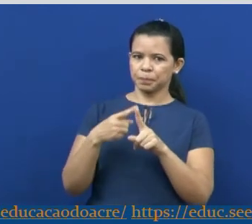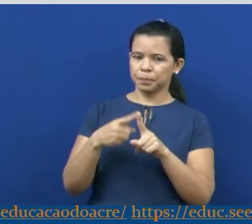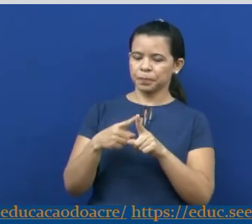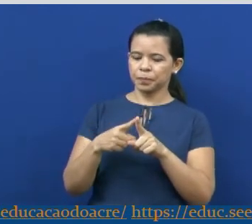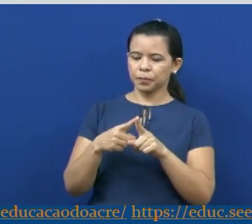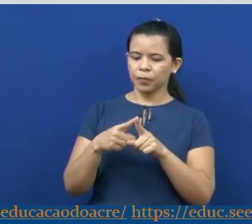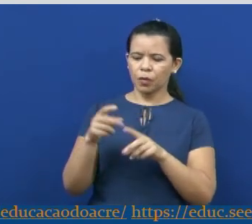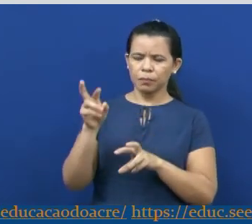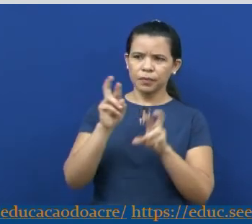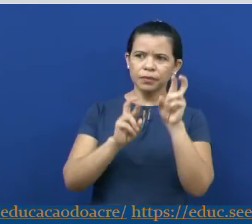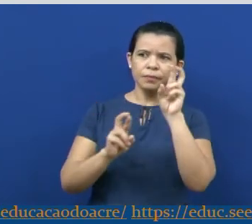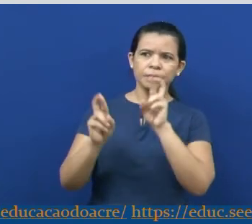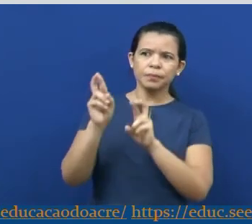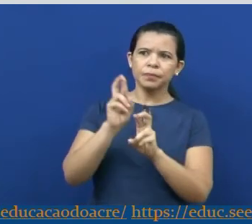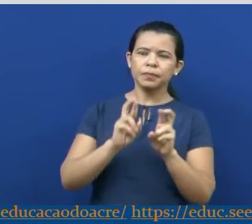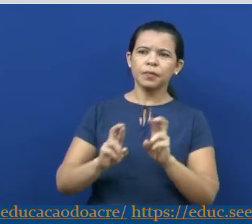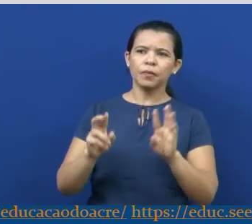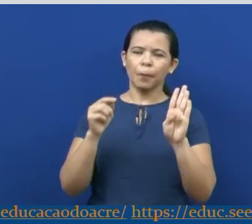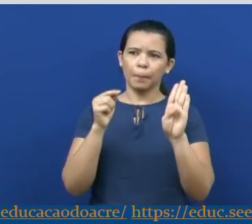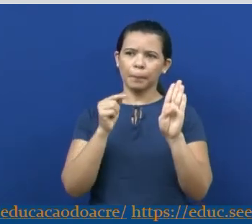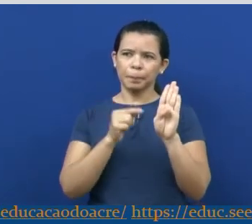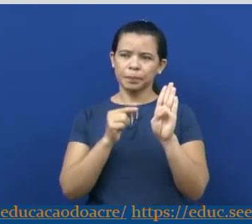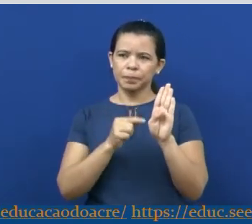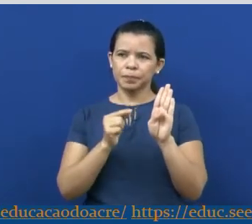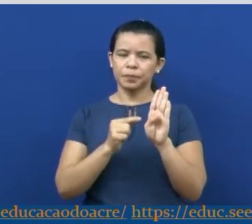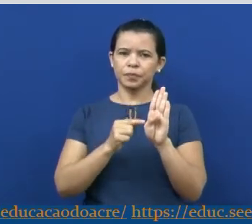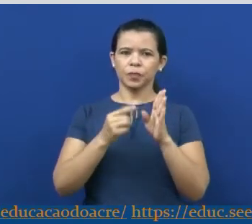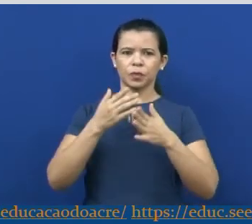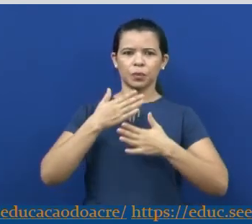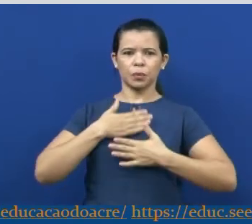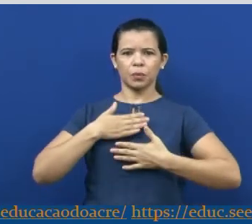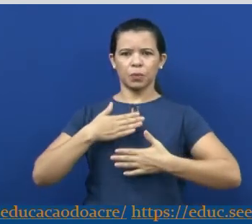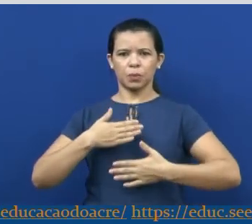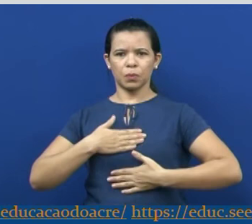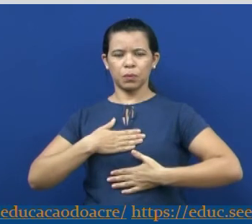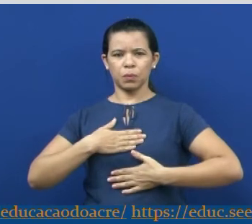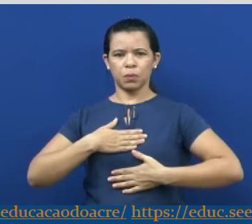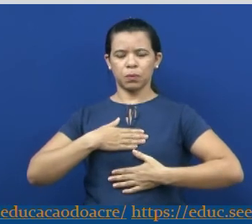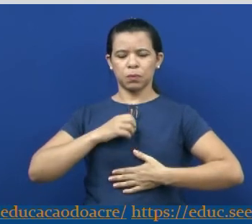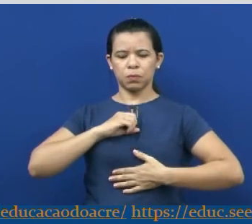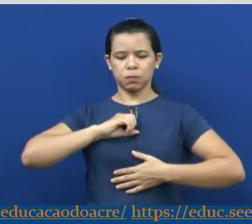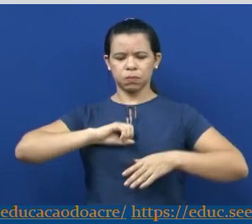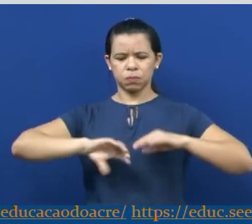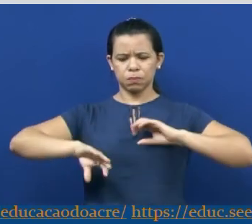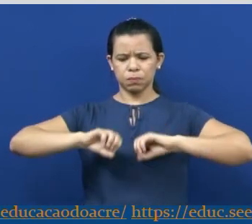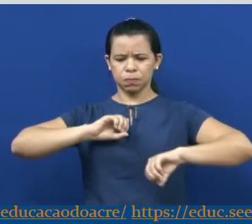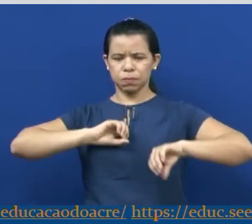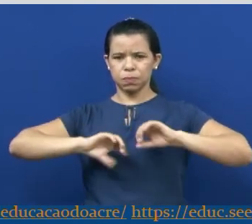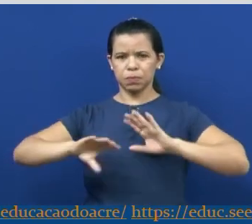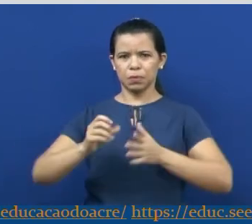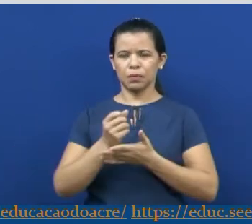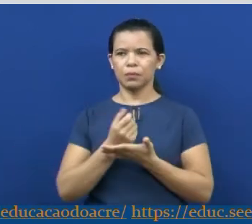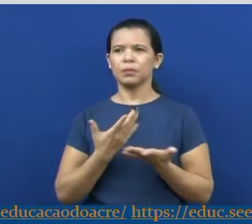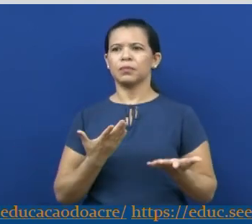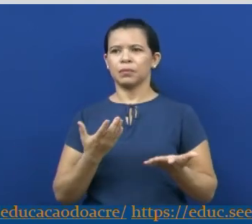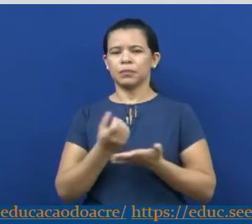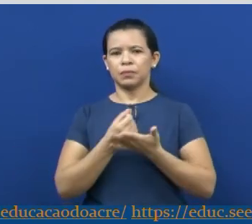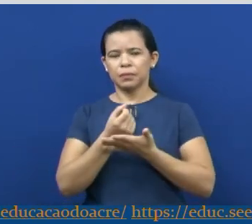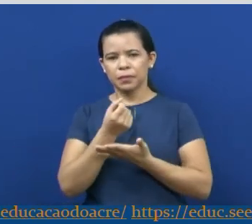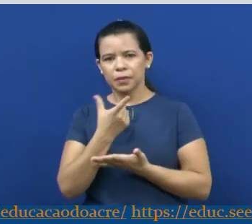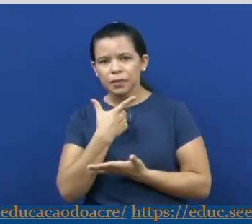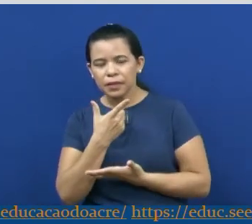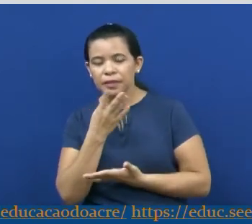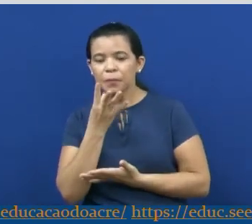na formulação B, o corpo elimina o fármaco mais lentamente. Observa ali o tempo no eixo